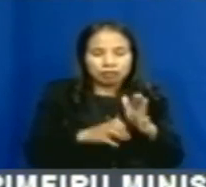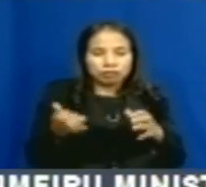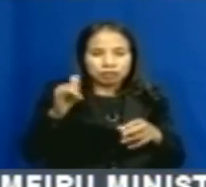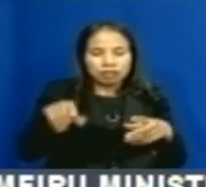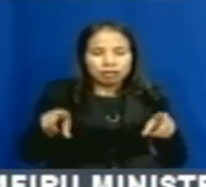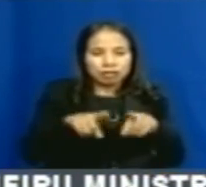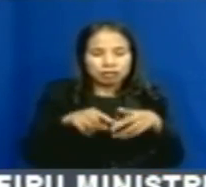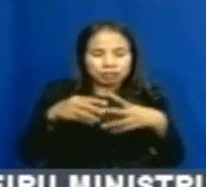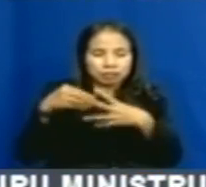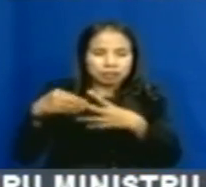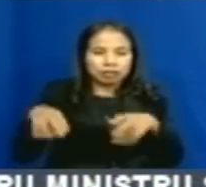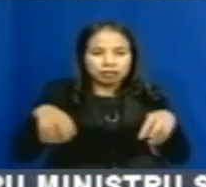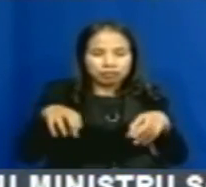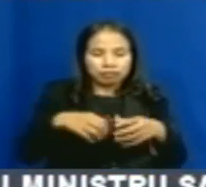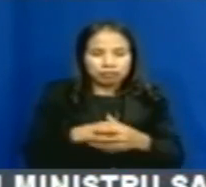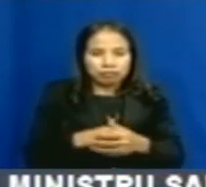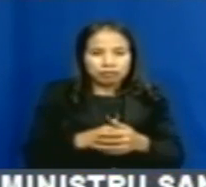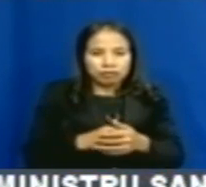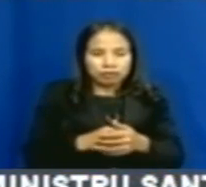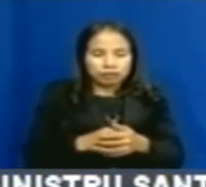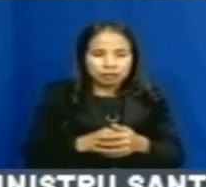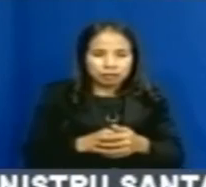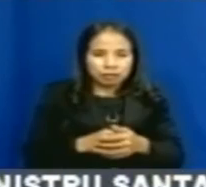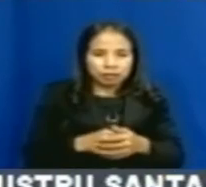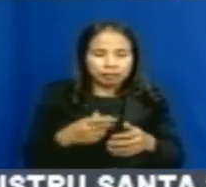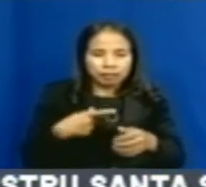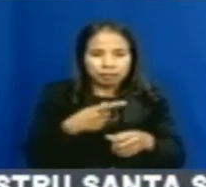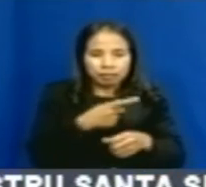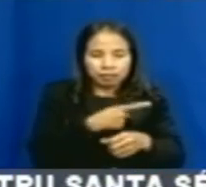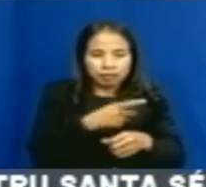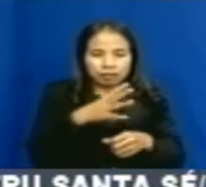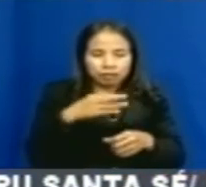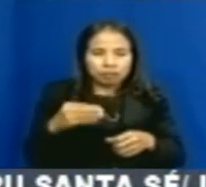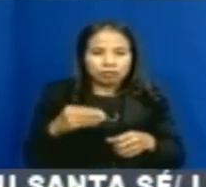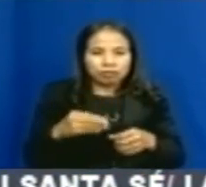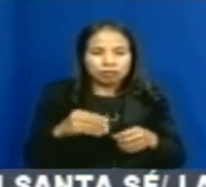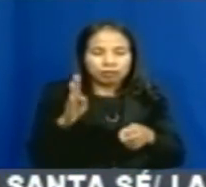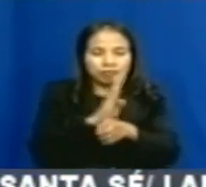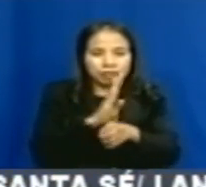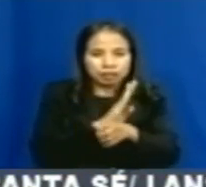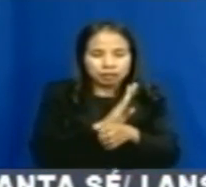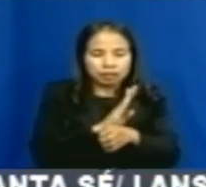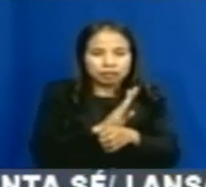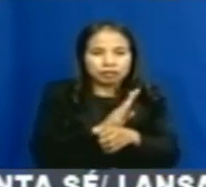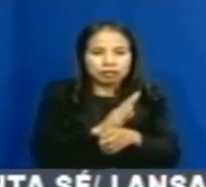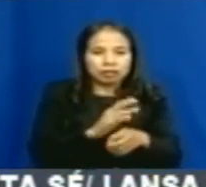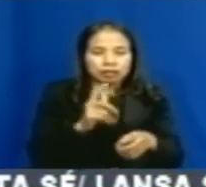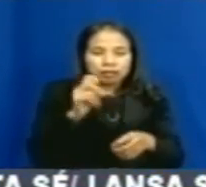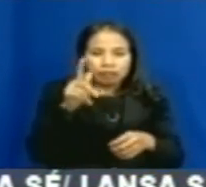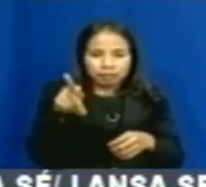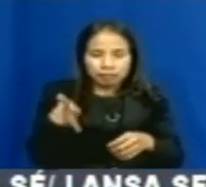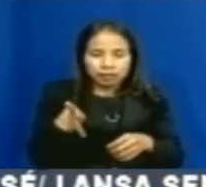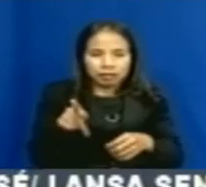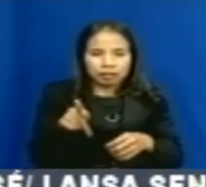a área de gestão recurso humano, assunto parlamentares, consultor negócio, gestão terras no